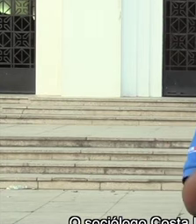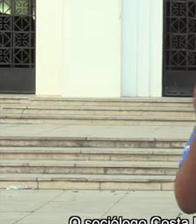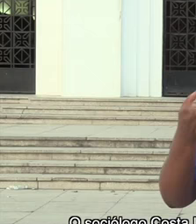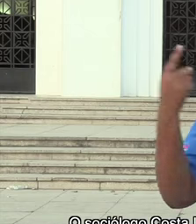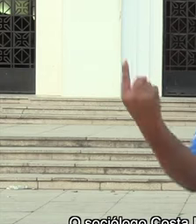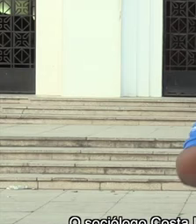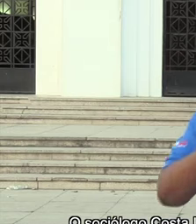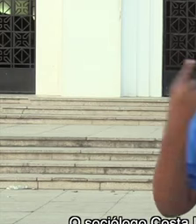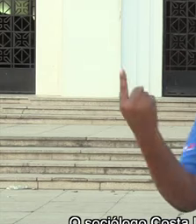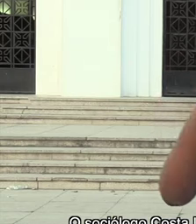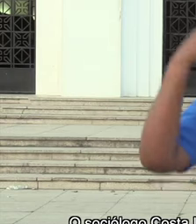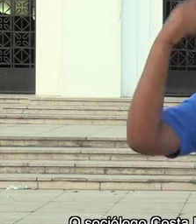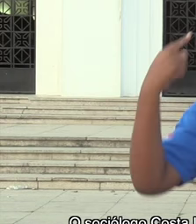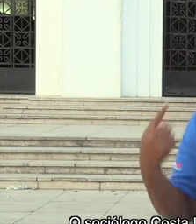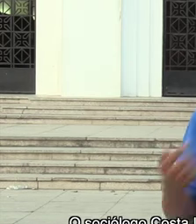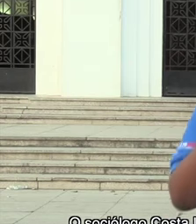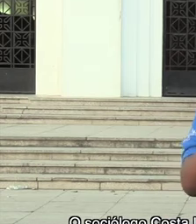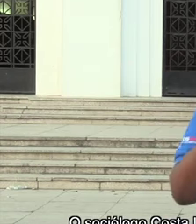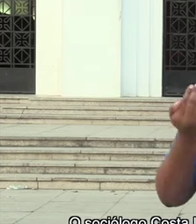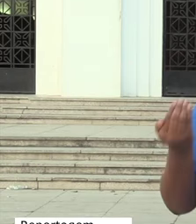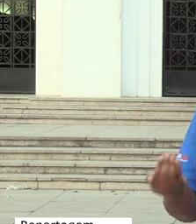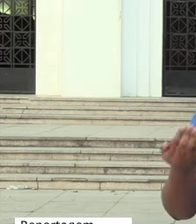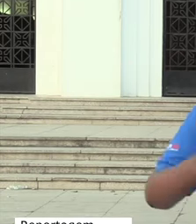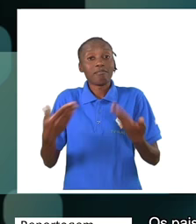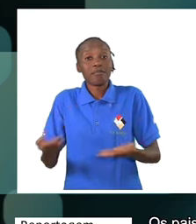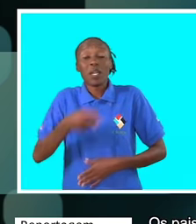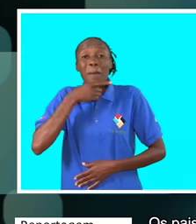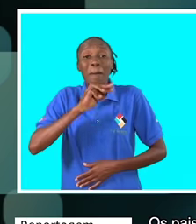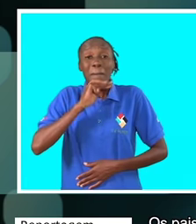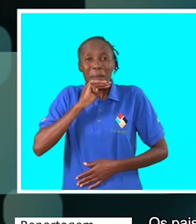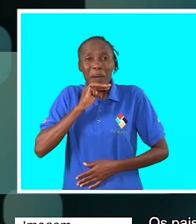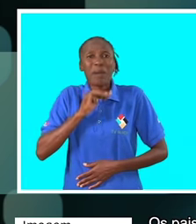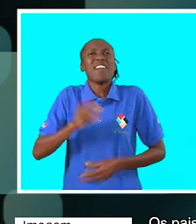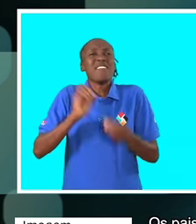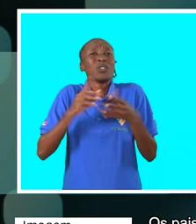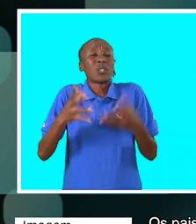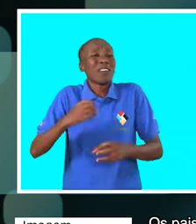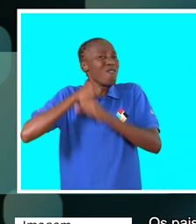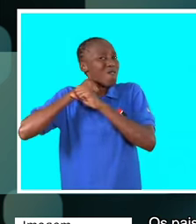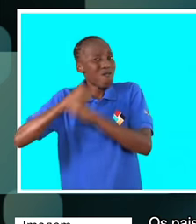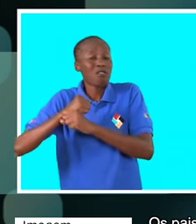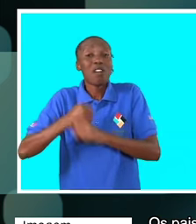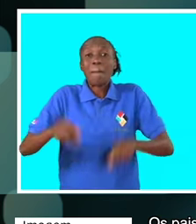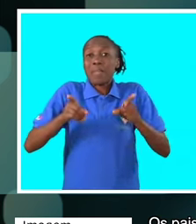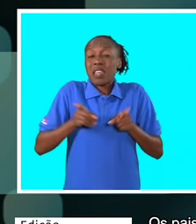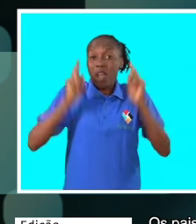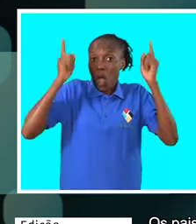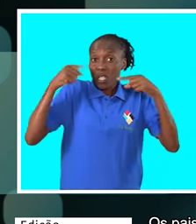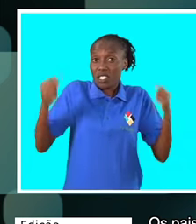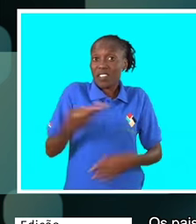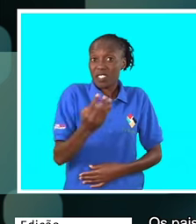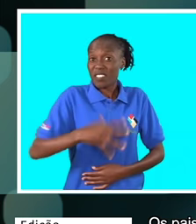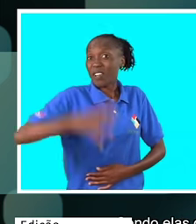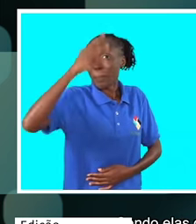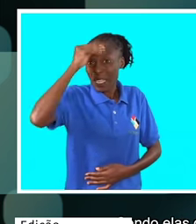e sociais das famílias podem estar na origem. Os pais têm a possibilidade de poder forçar as meninas para poderem casar.